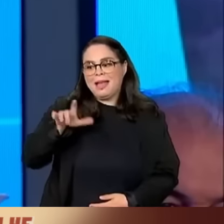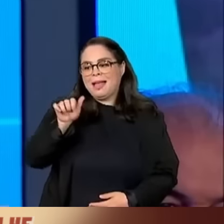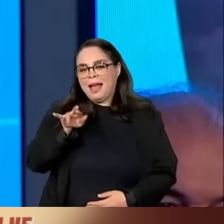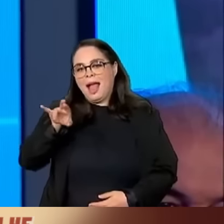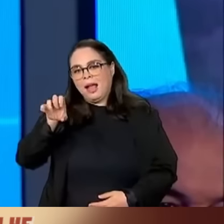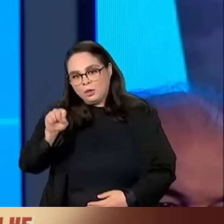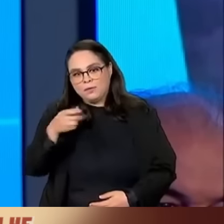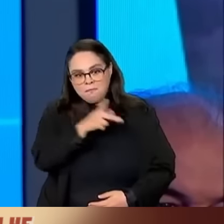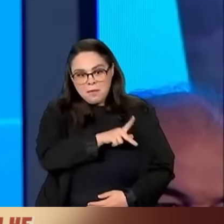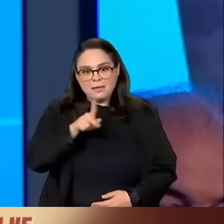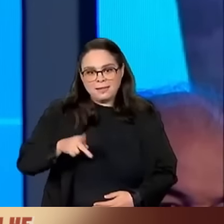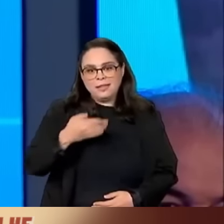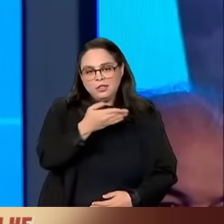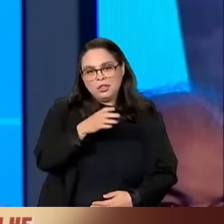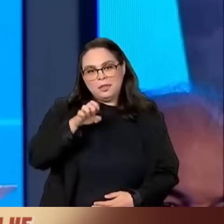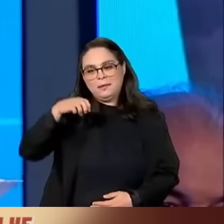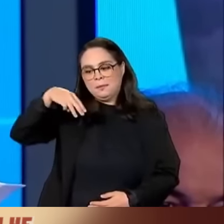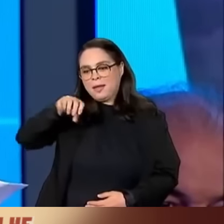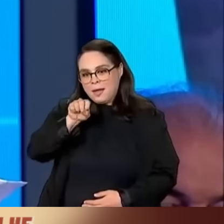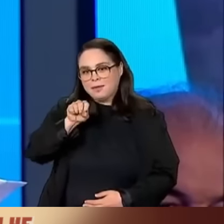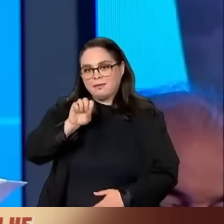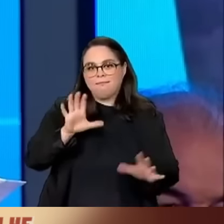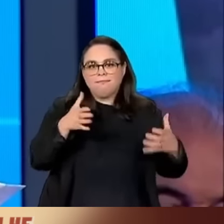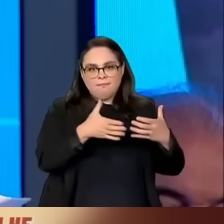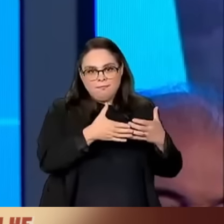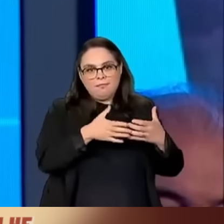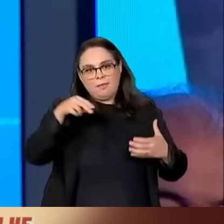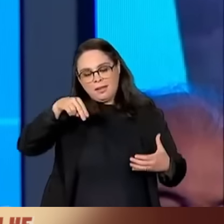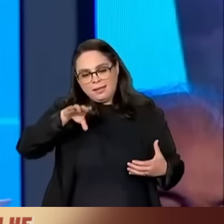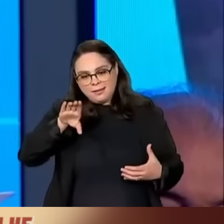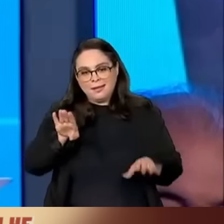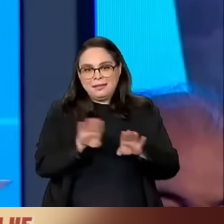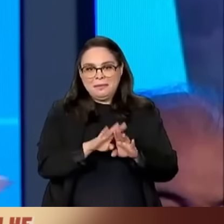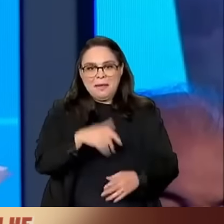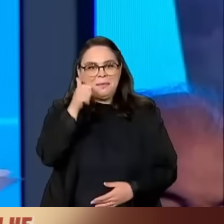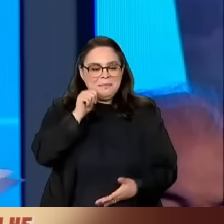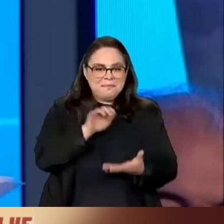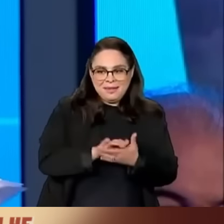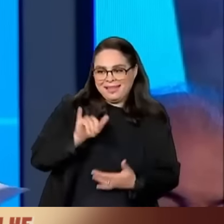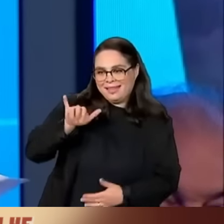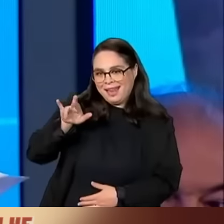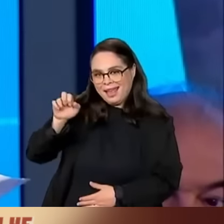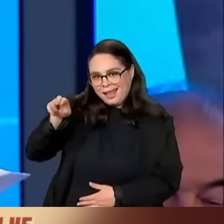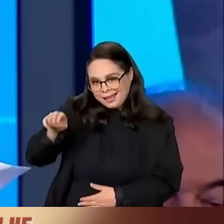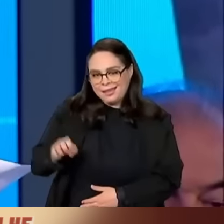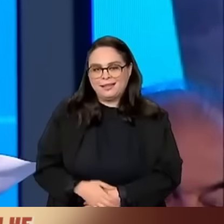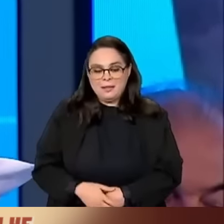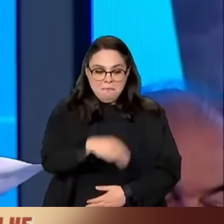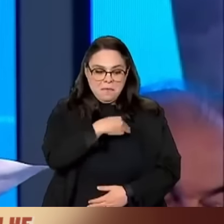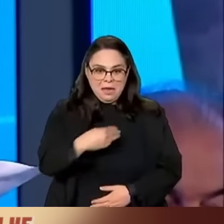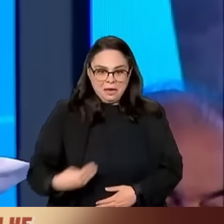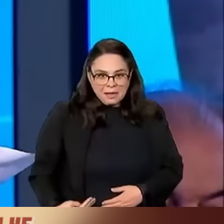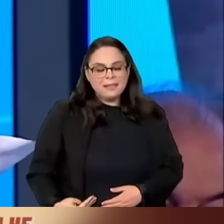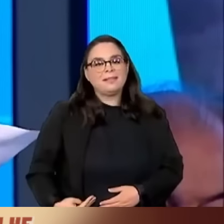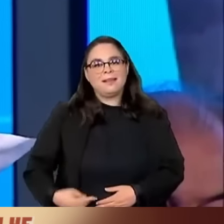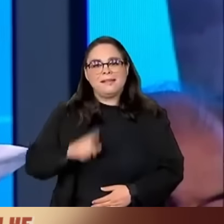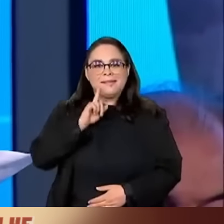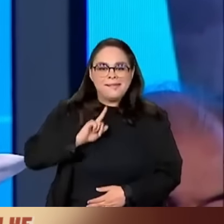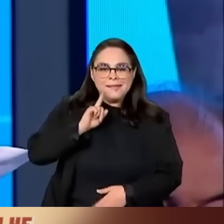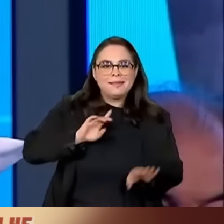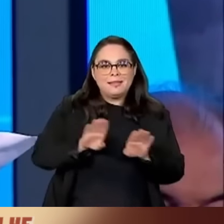Sanches, presidente da EMS, do Grupo NC, sua esposa Irene, ministras Nízia